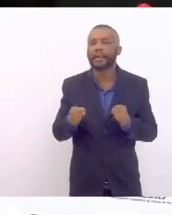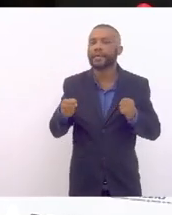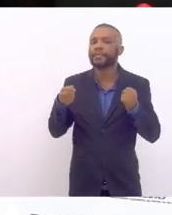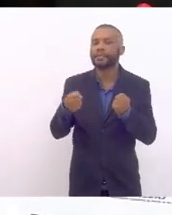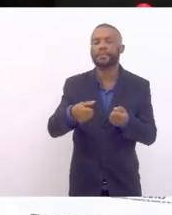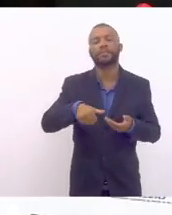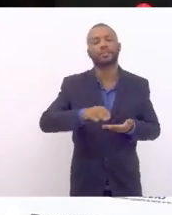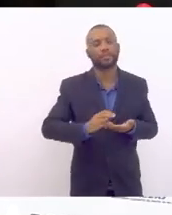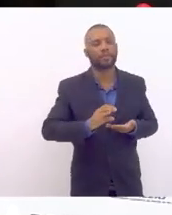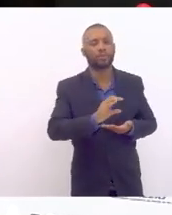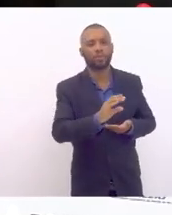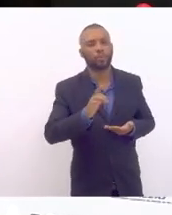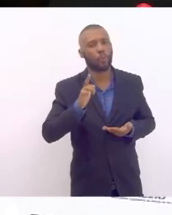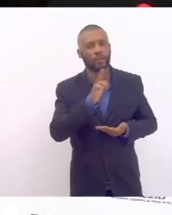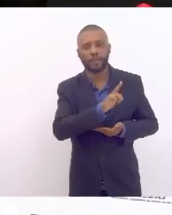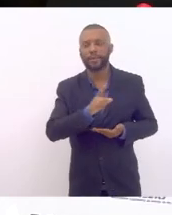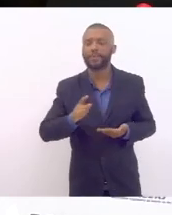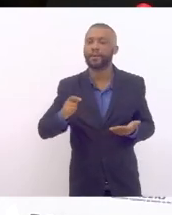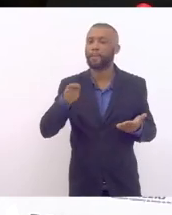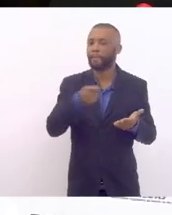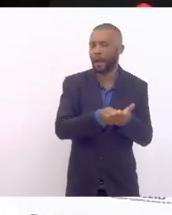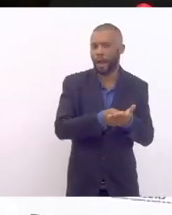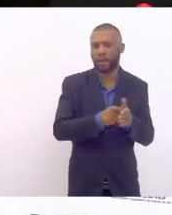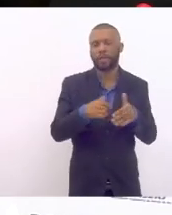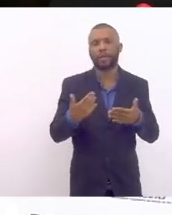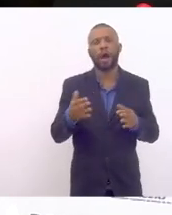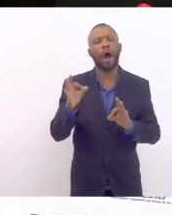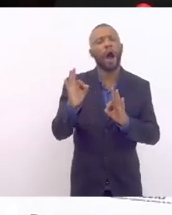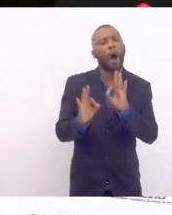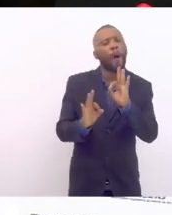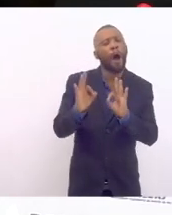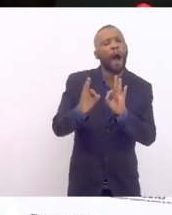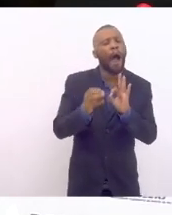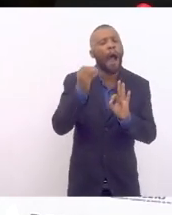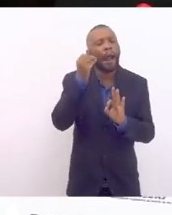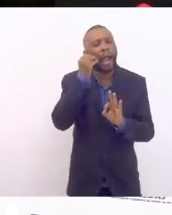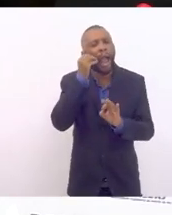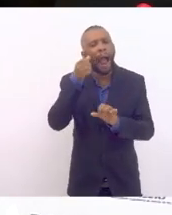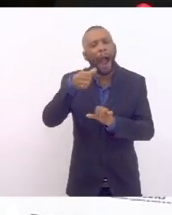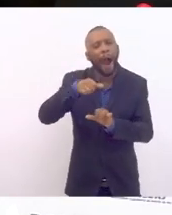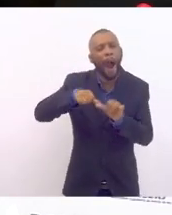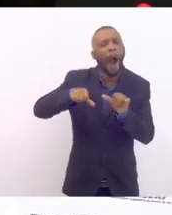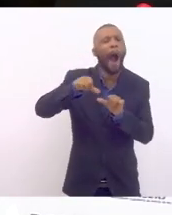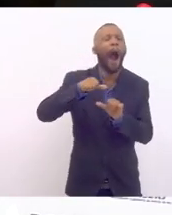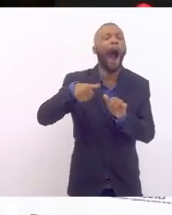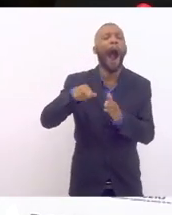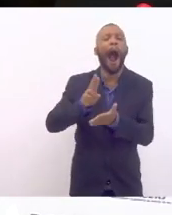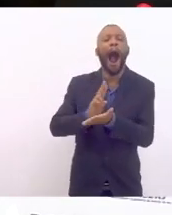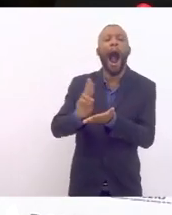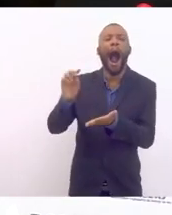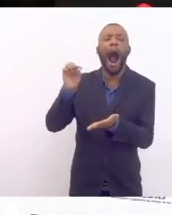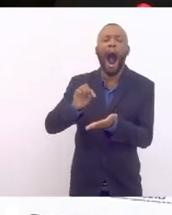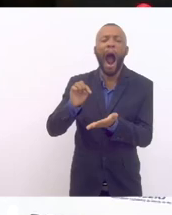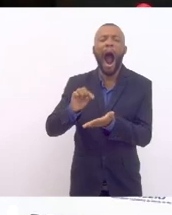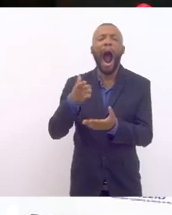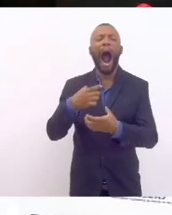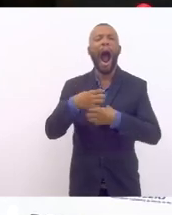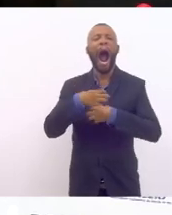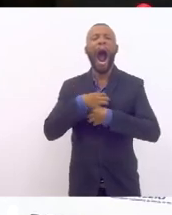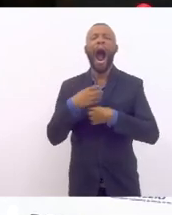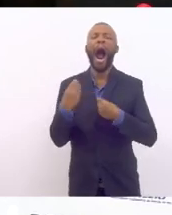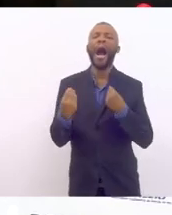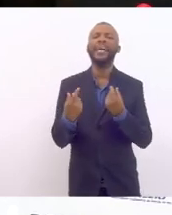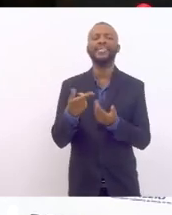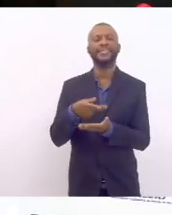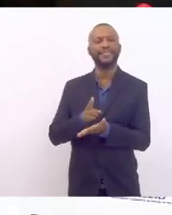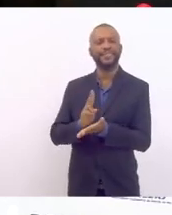esse recurso Ele seja executado então é um projeto que tenta desconstruir a universidade gerando a a sensação de que